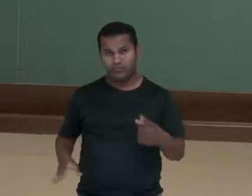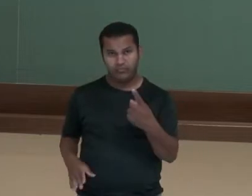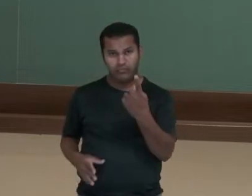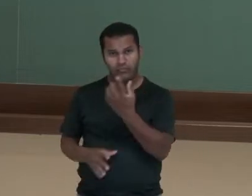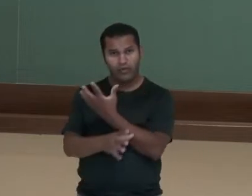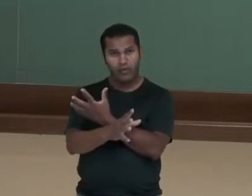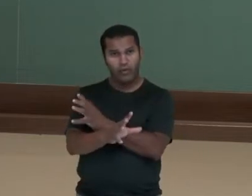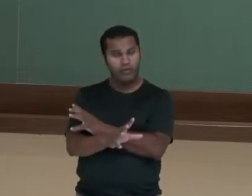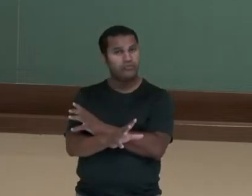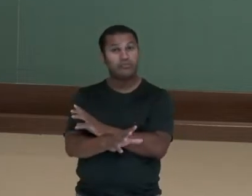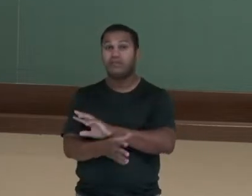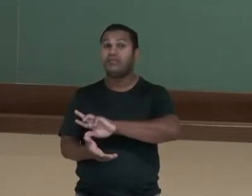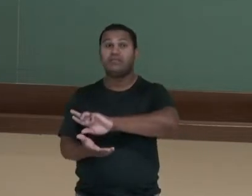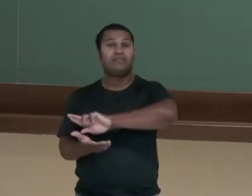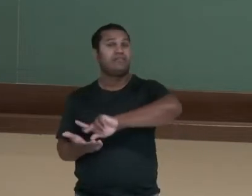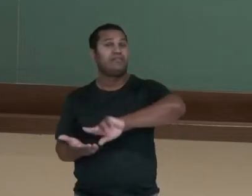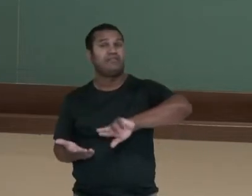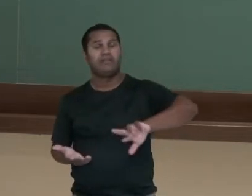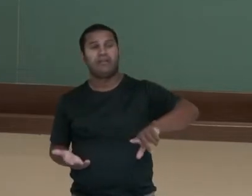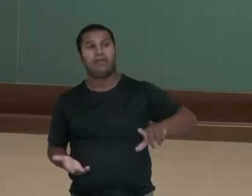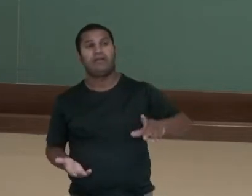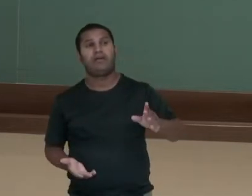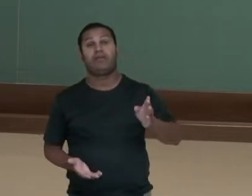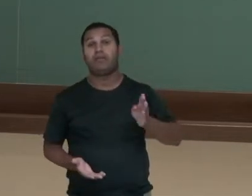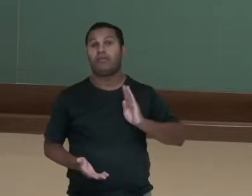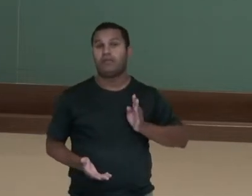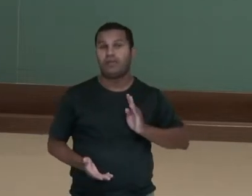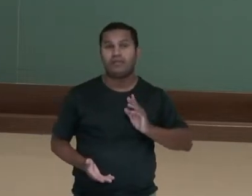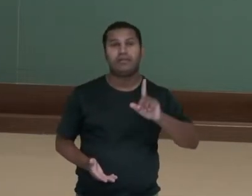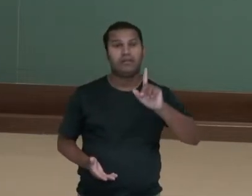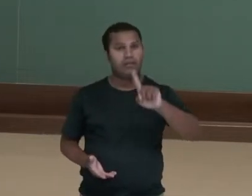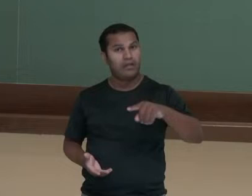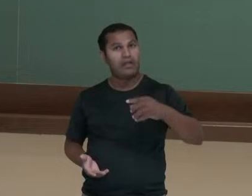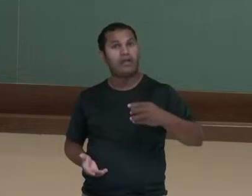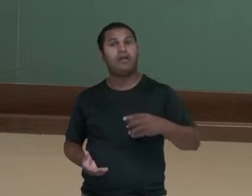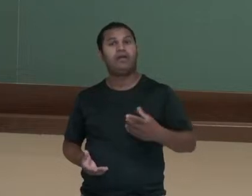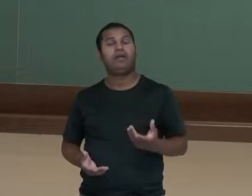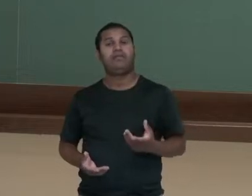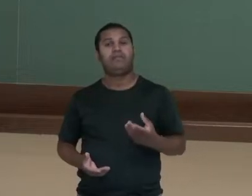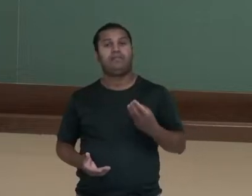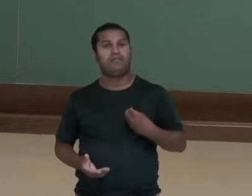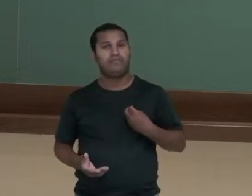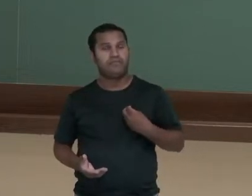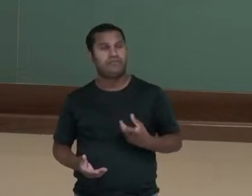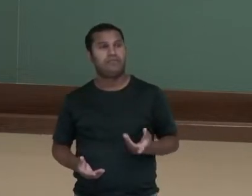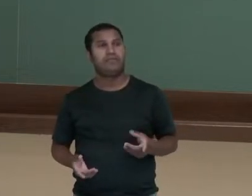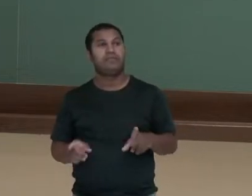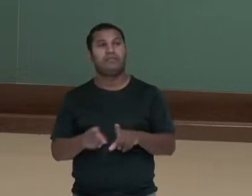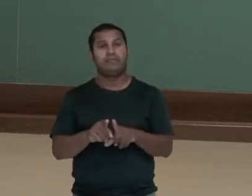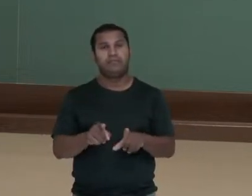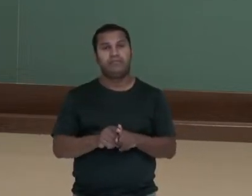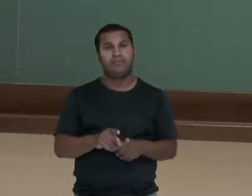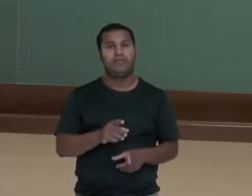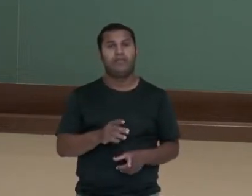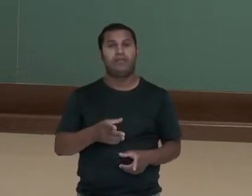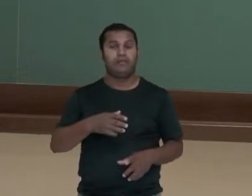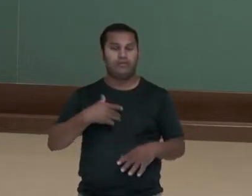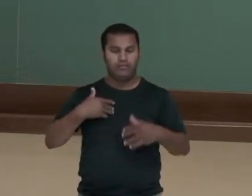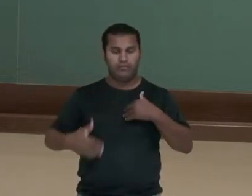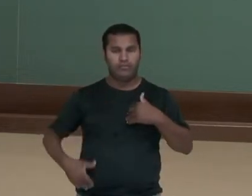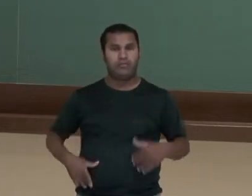formar um órgão. O coração também é um órgão formado por vários tecidos. Tecido muscular, tecido sanguíneo, nervoso,